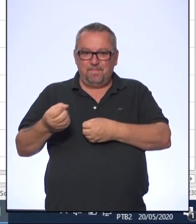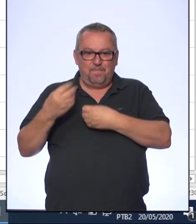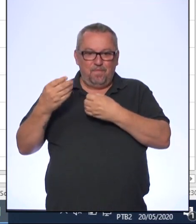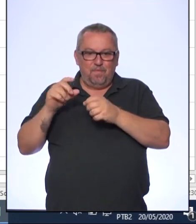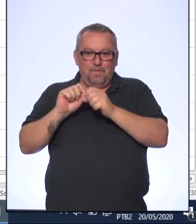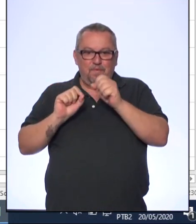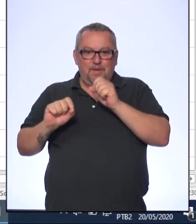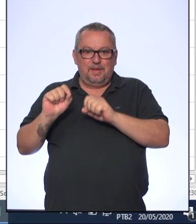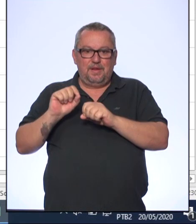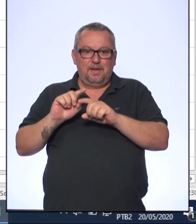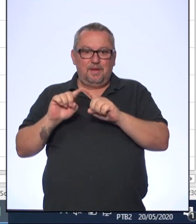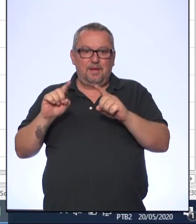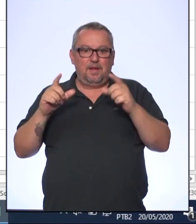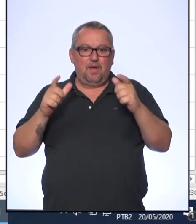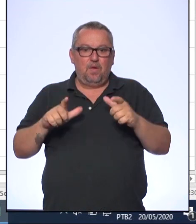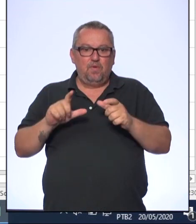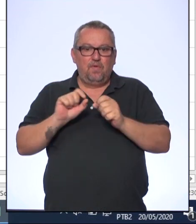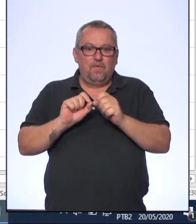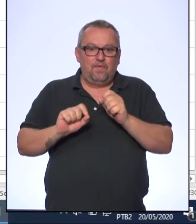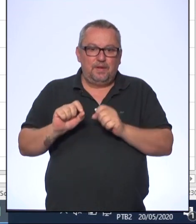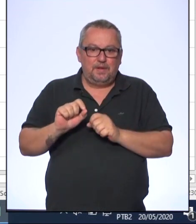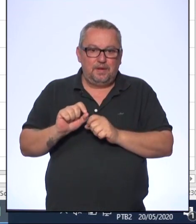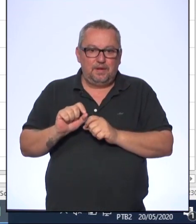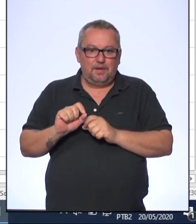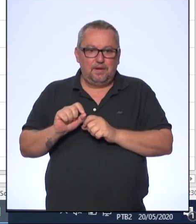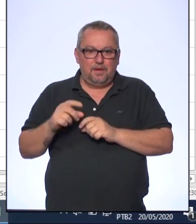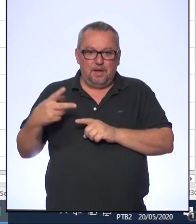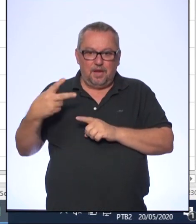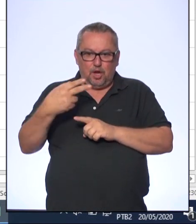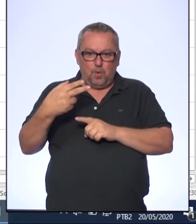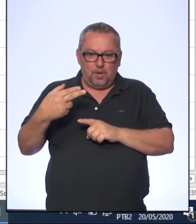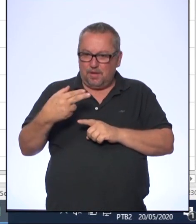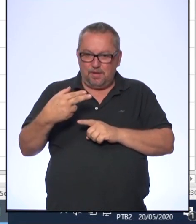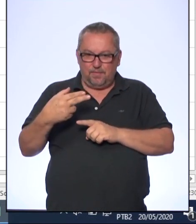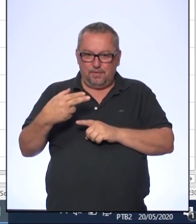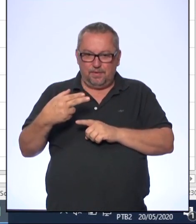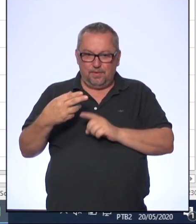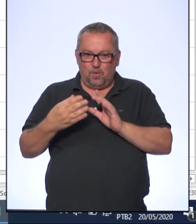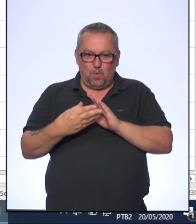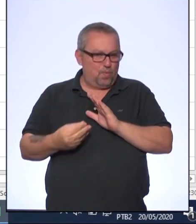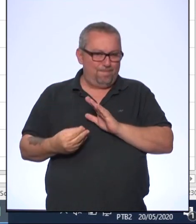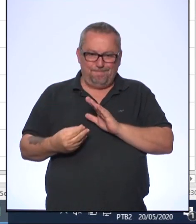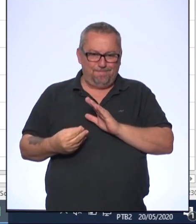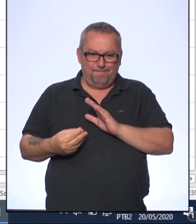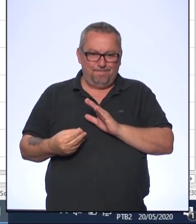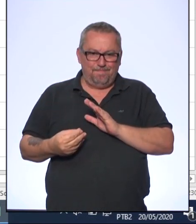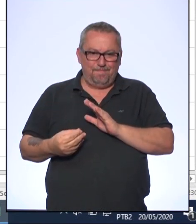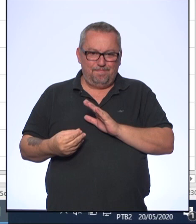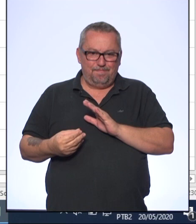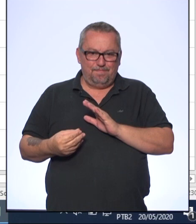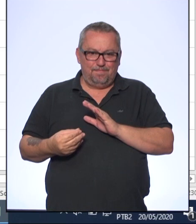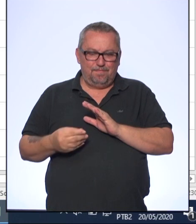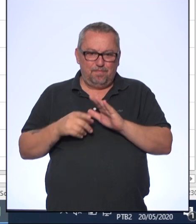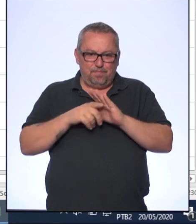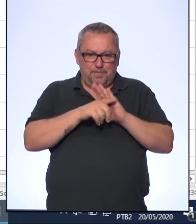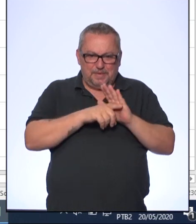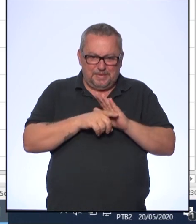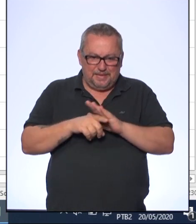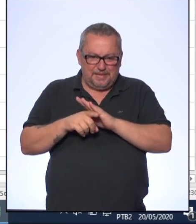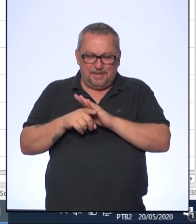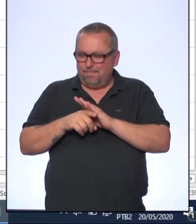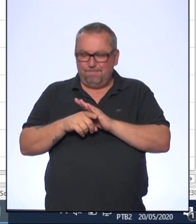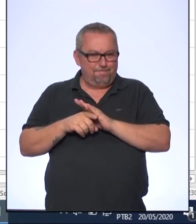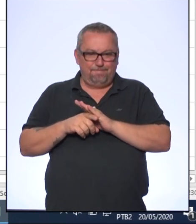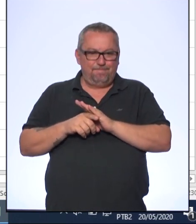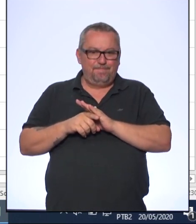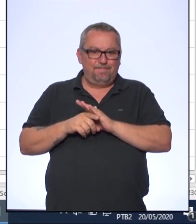poder fazer. Aonde eu vou? Recortar não é, copiar não é, pesquisar, aqui ó,